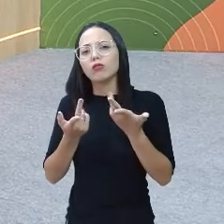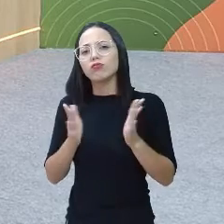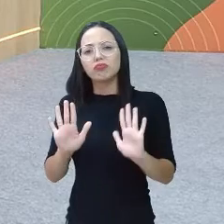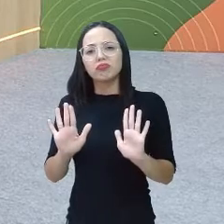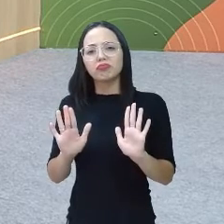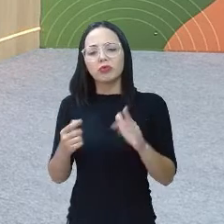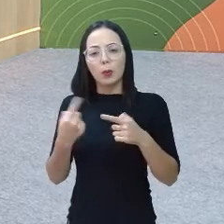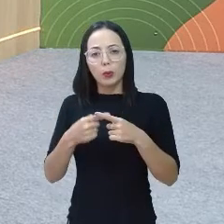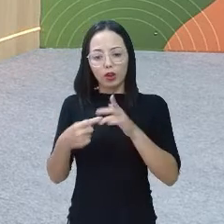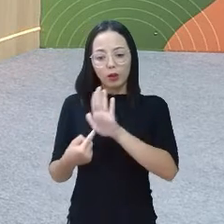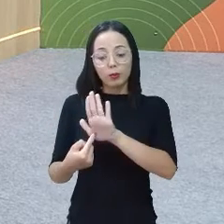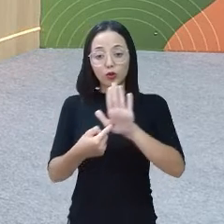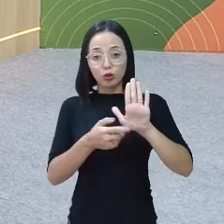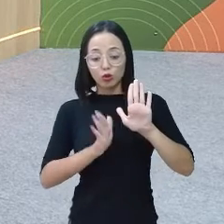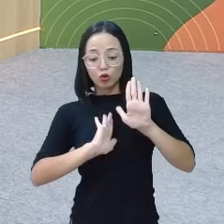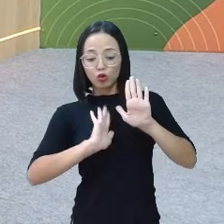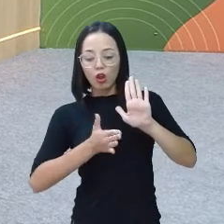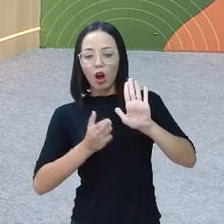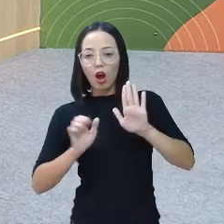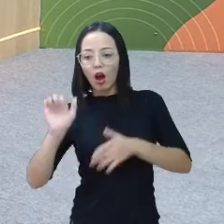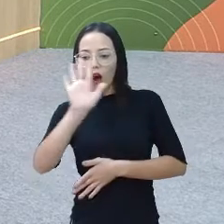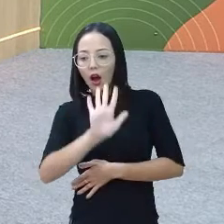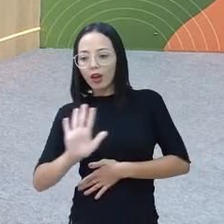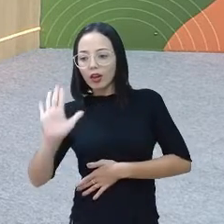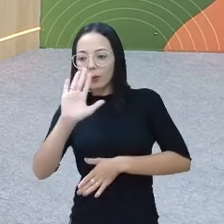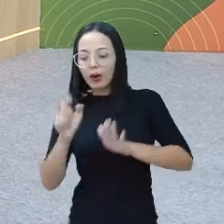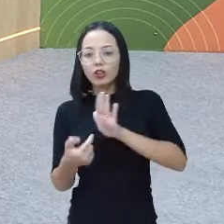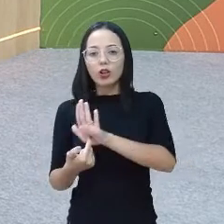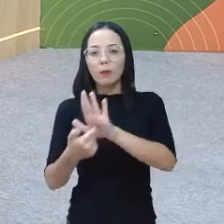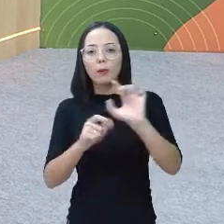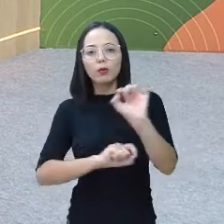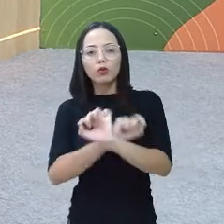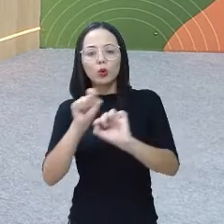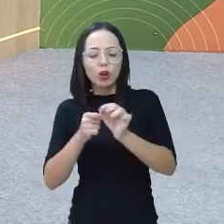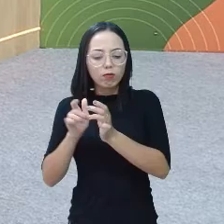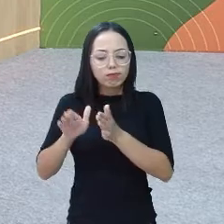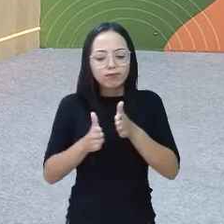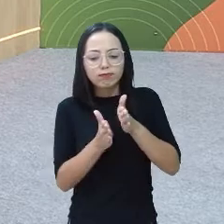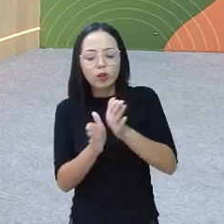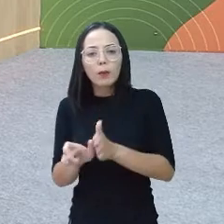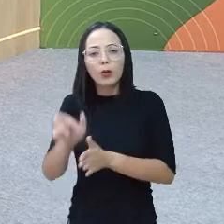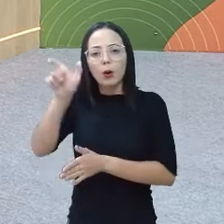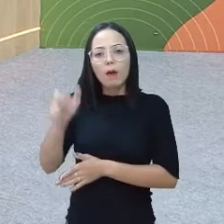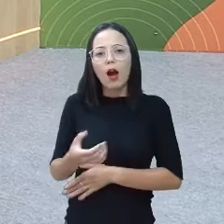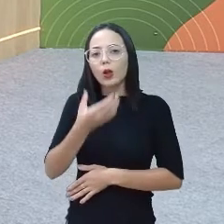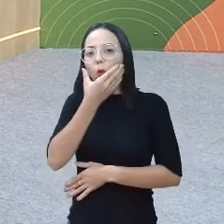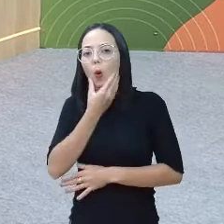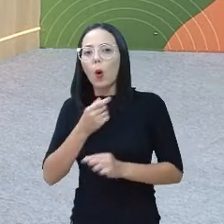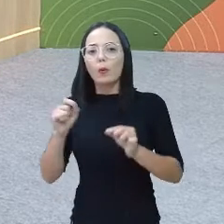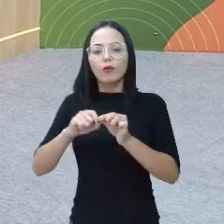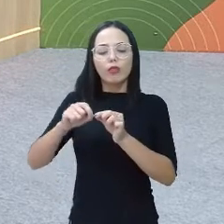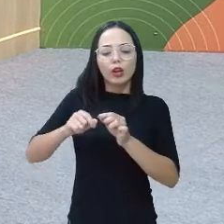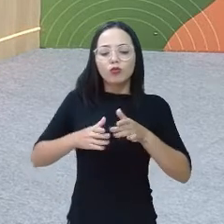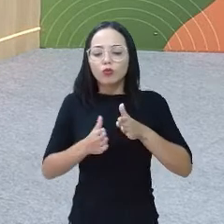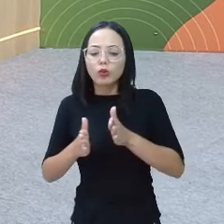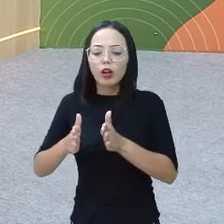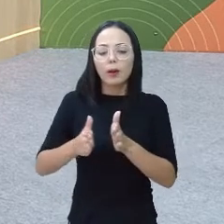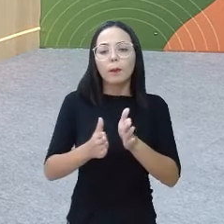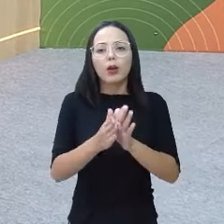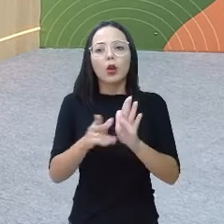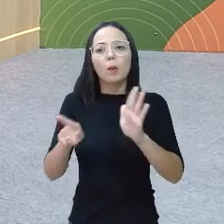A gente mostrou aqui, né, que a imagem ela retrata, né, o caminho, né, que o Hernán Cortés fez em suas rotas, né,